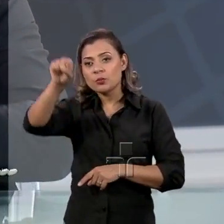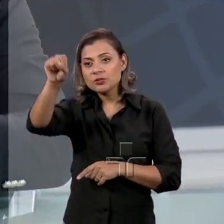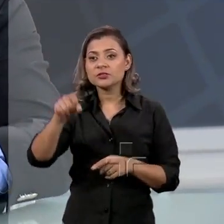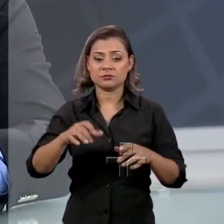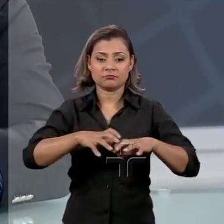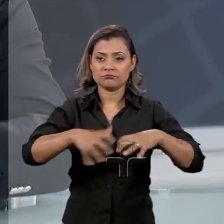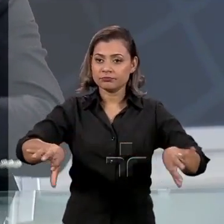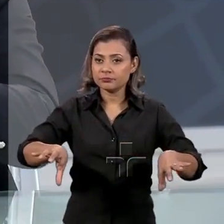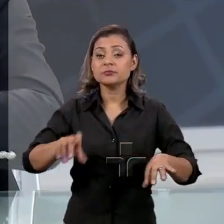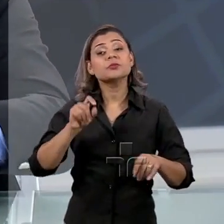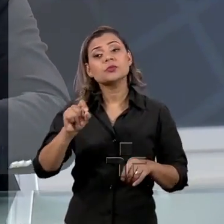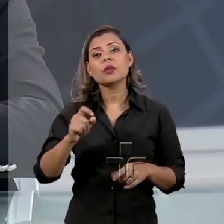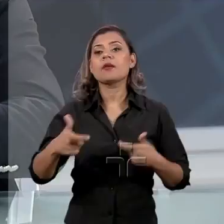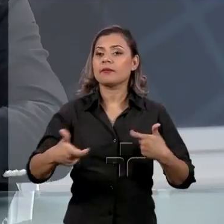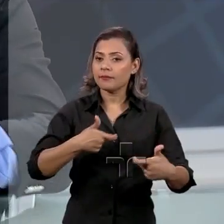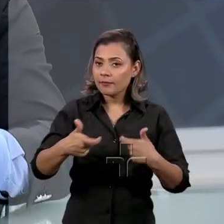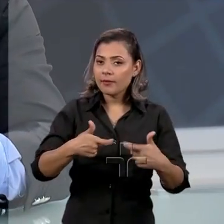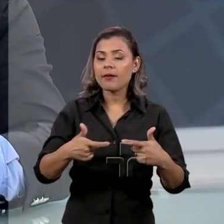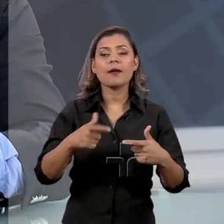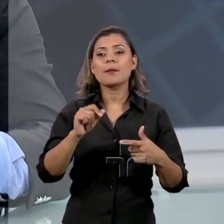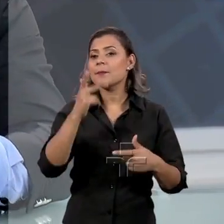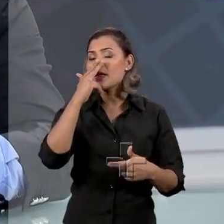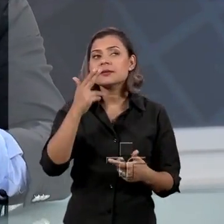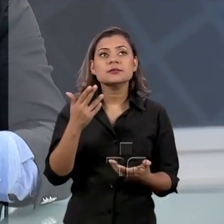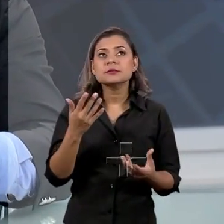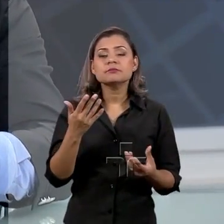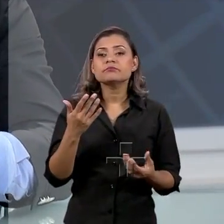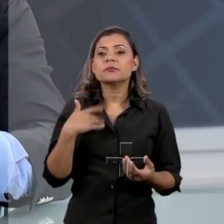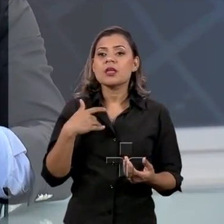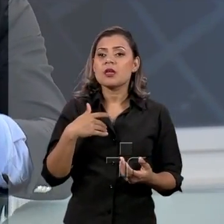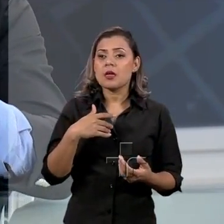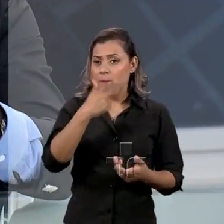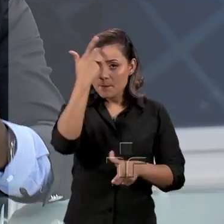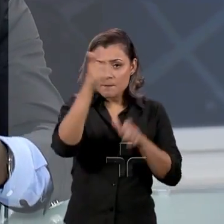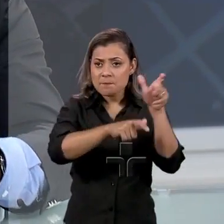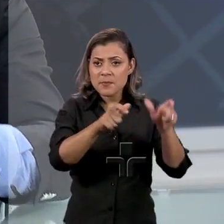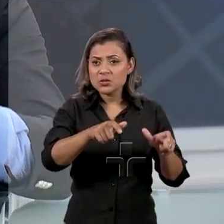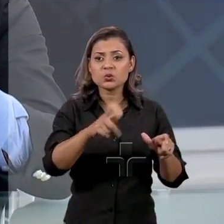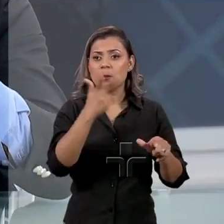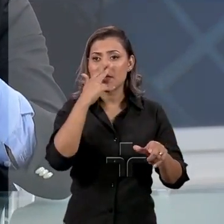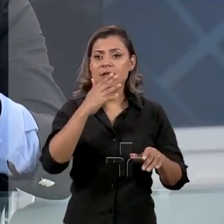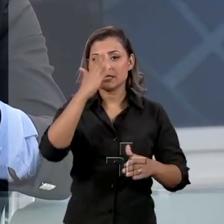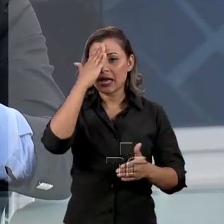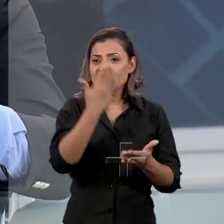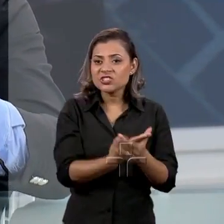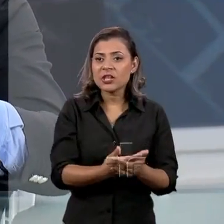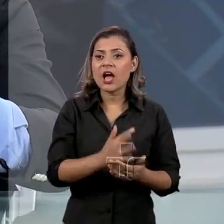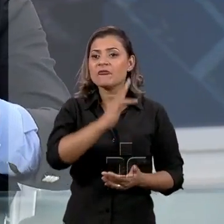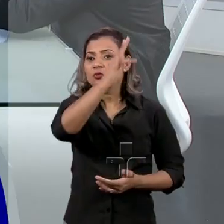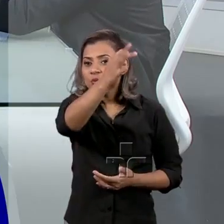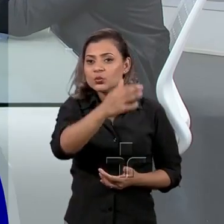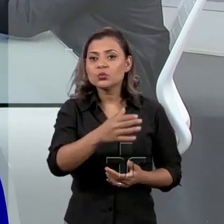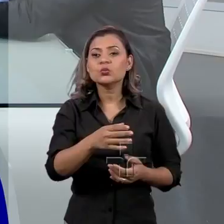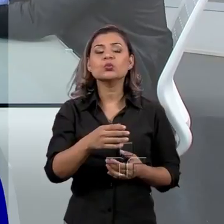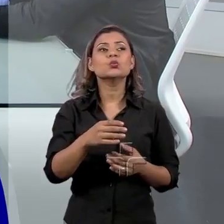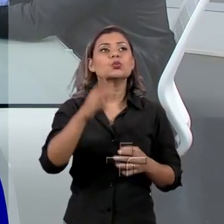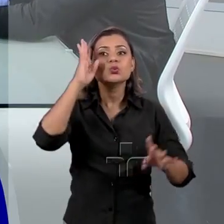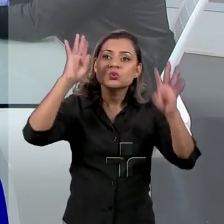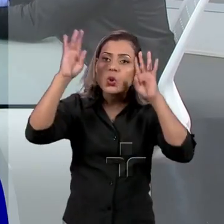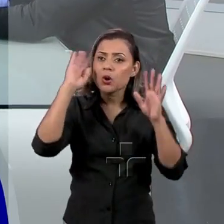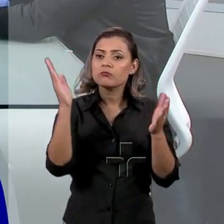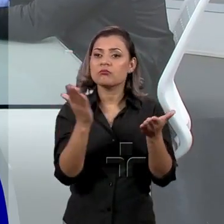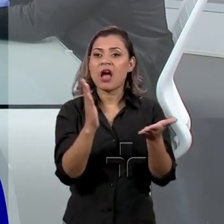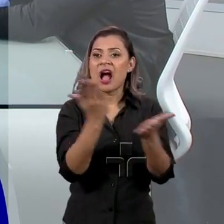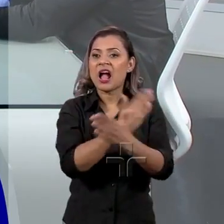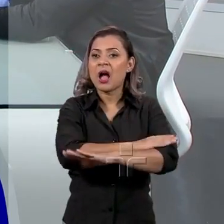se tratou de uma guerra que ceifou a vida das pessoas do ponto de vista de esperança, do ponto de vista de perspectivas de vida,